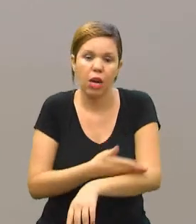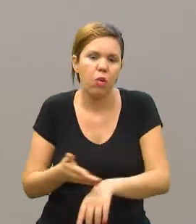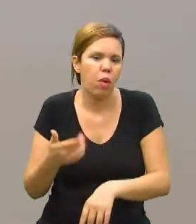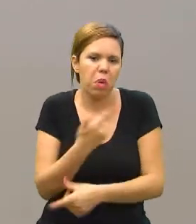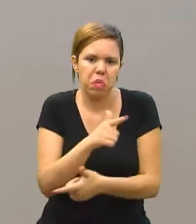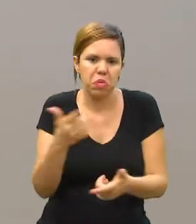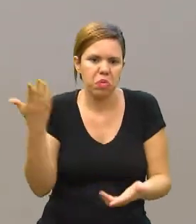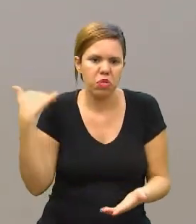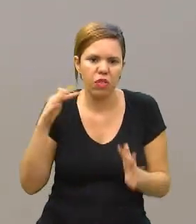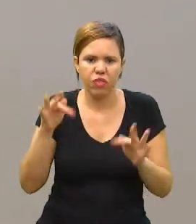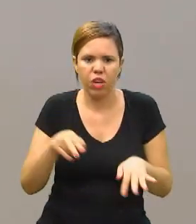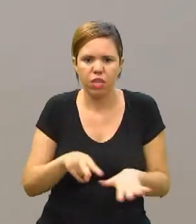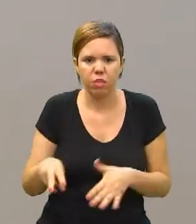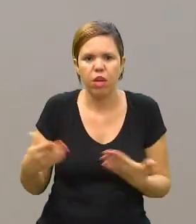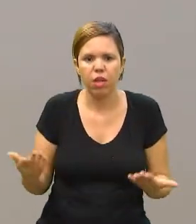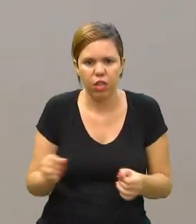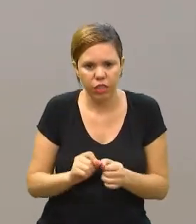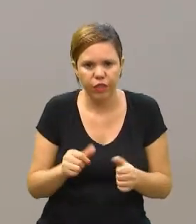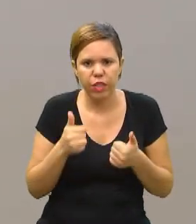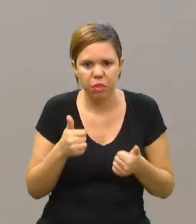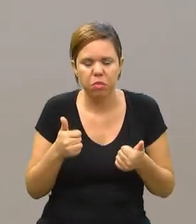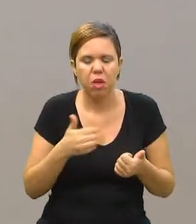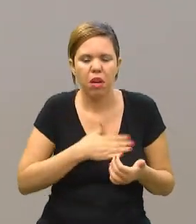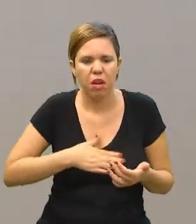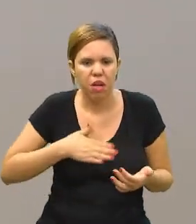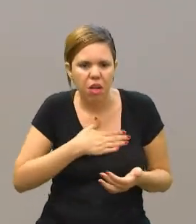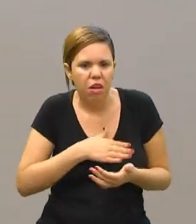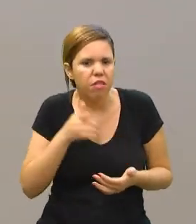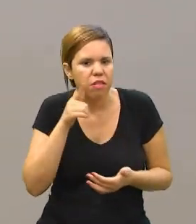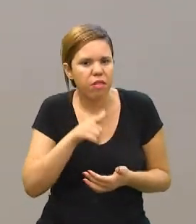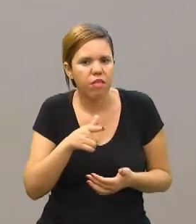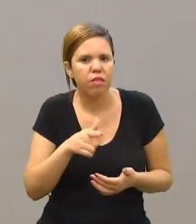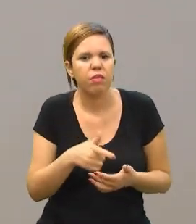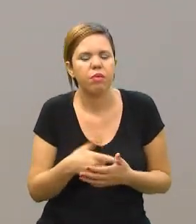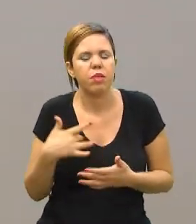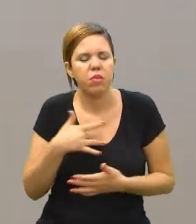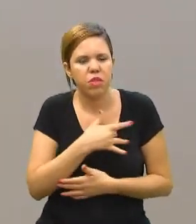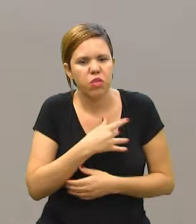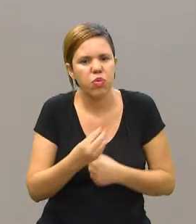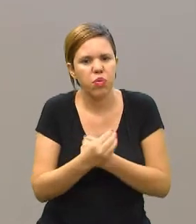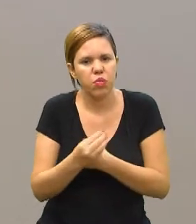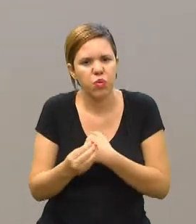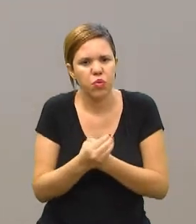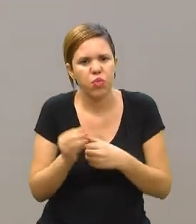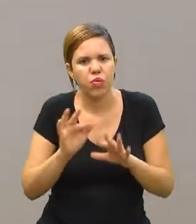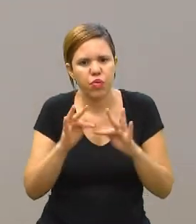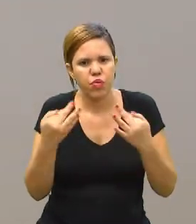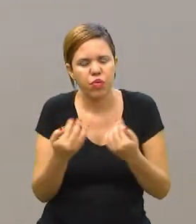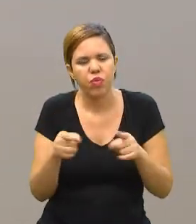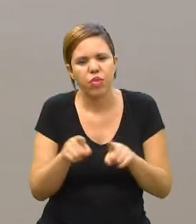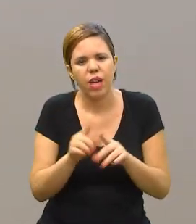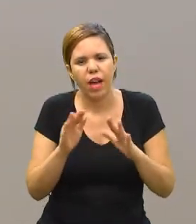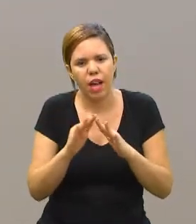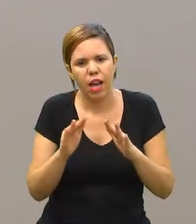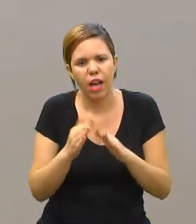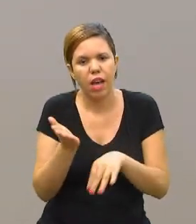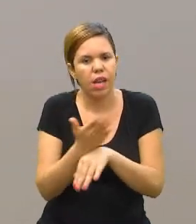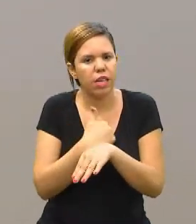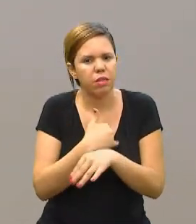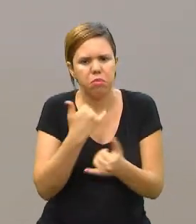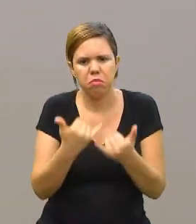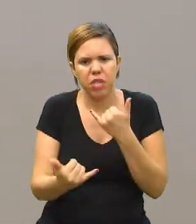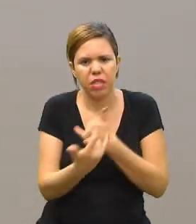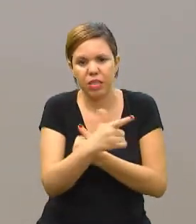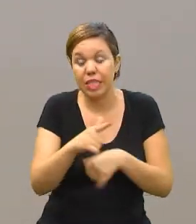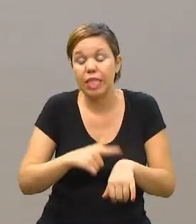era um hábito que eu não tinha dos finais de semana e tem me feito muito bem. Eu tenho conseguido olhar mais para minha saúde, para o meu lar, feito coisas que